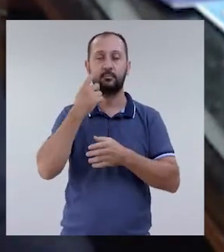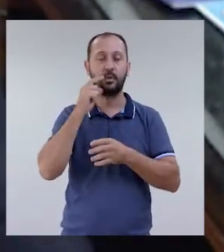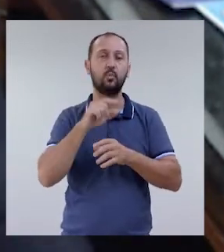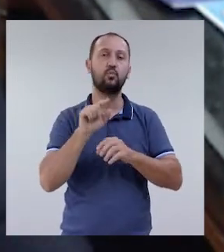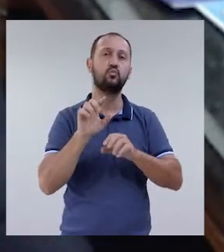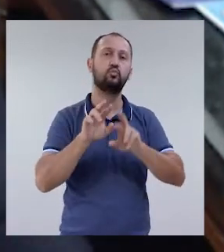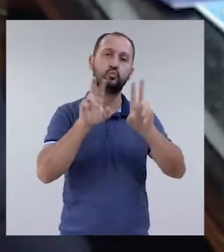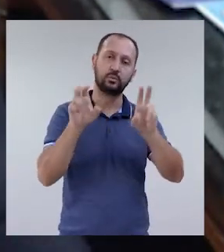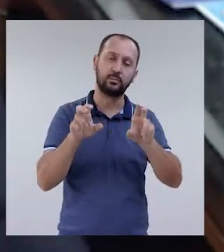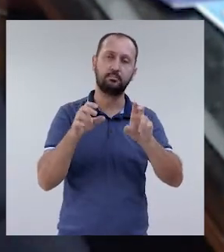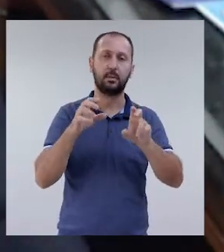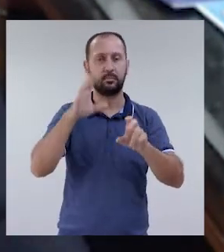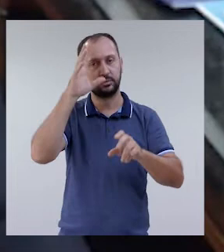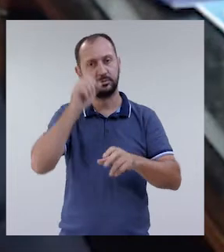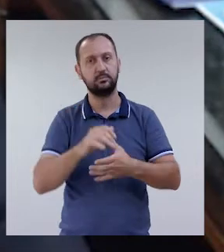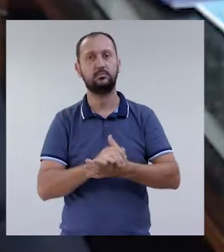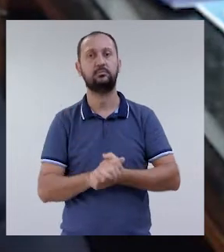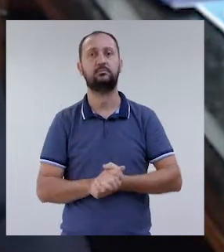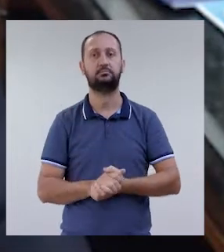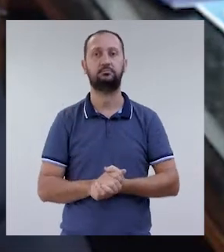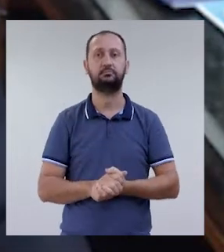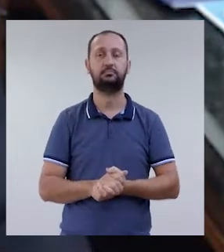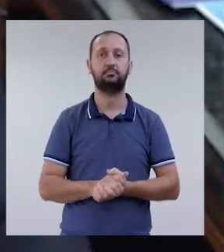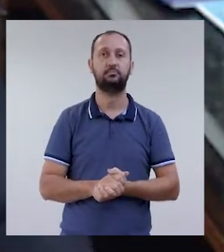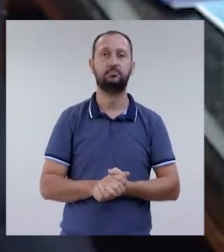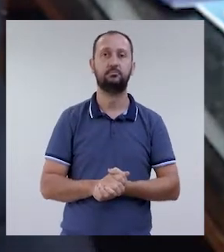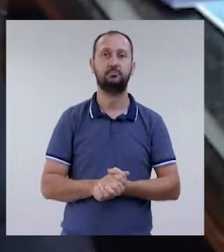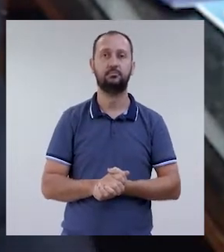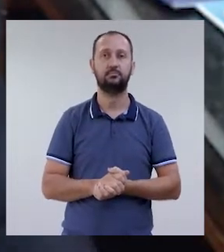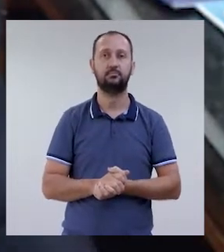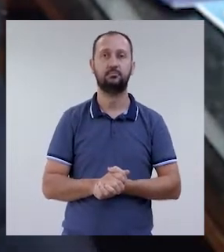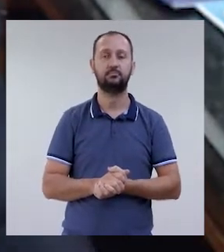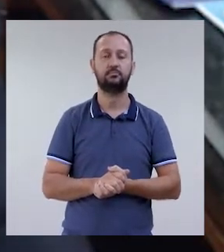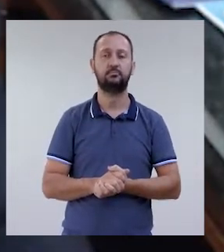ou reforma de uma determinada decisão. Então,